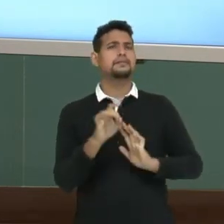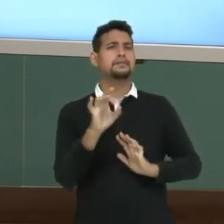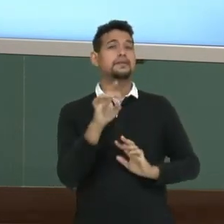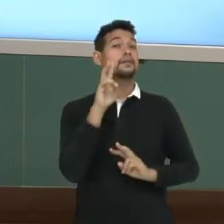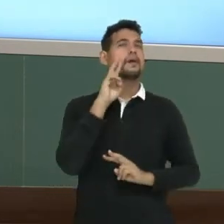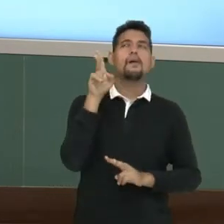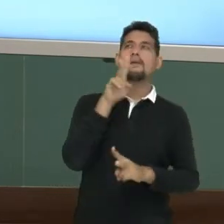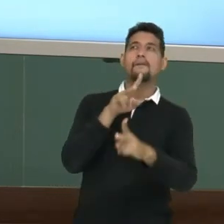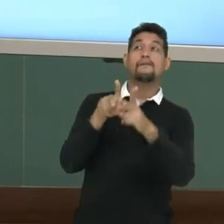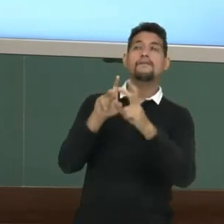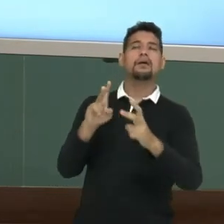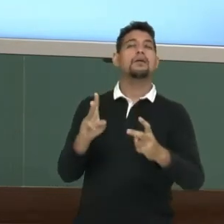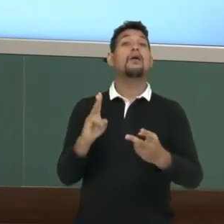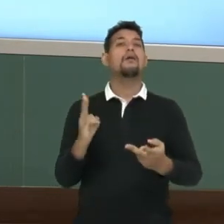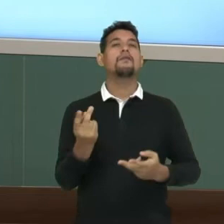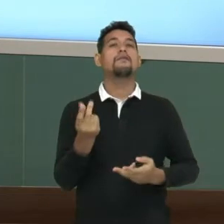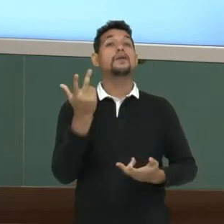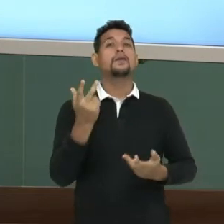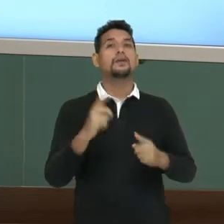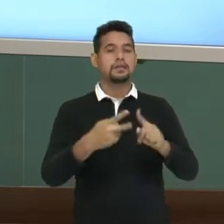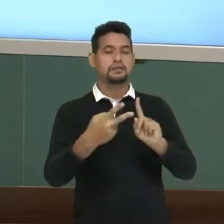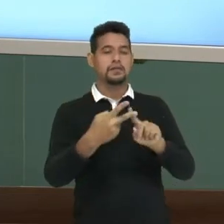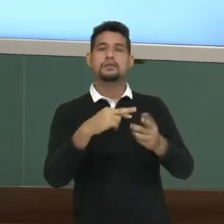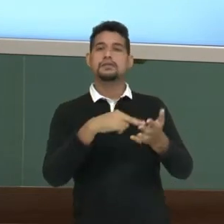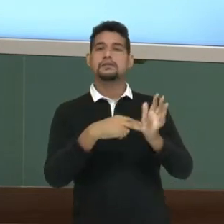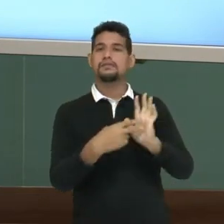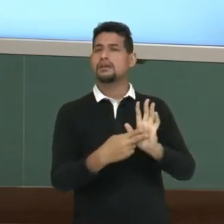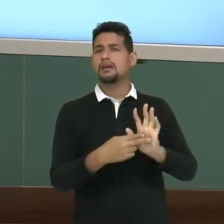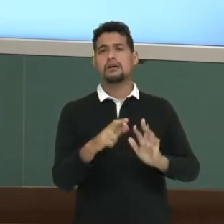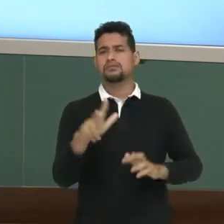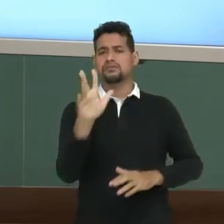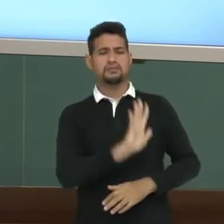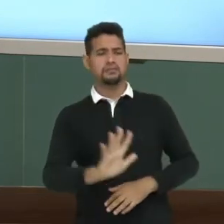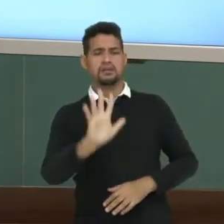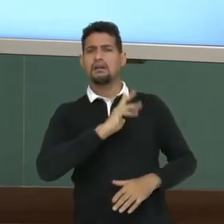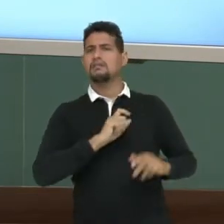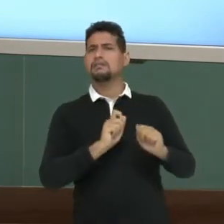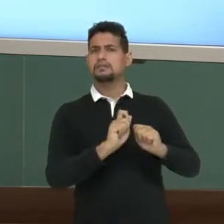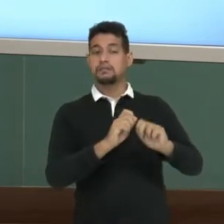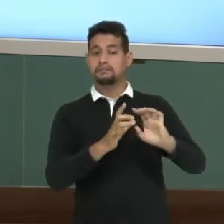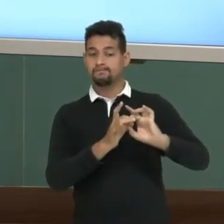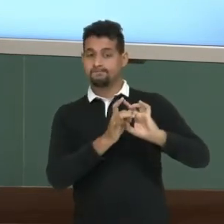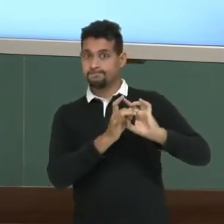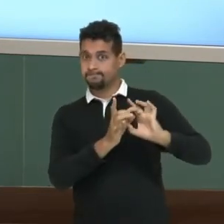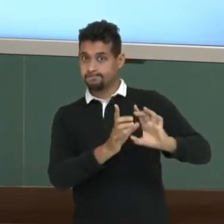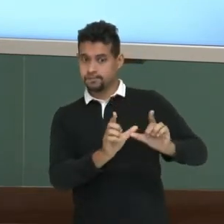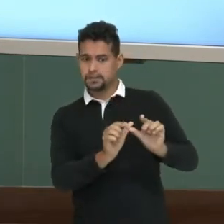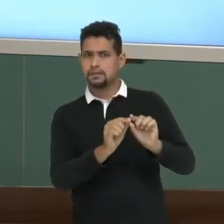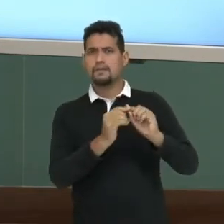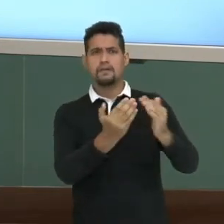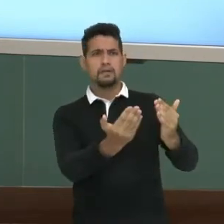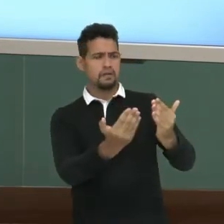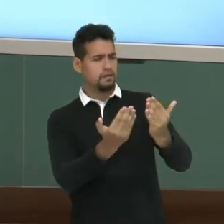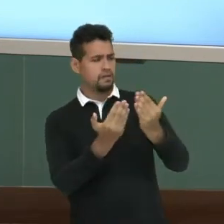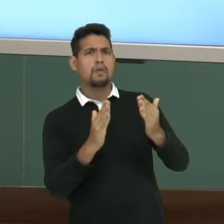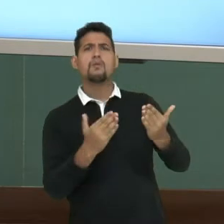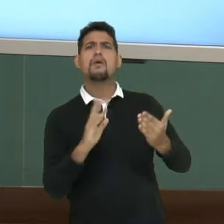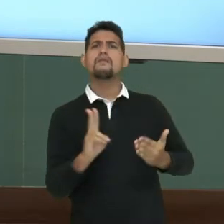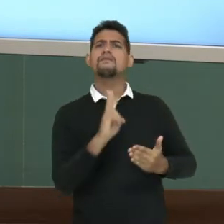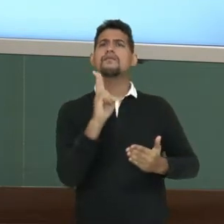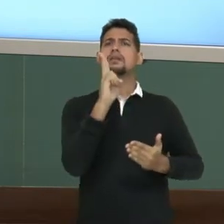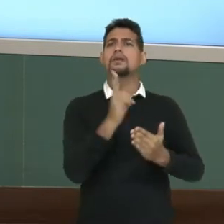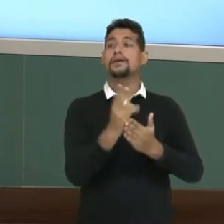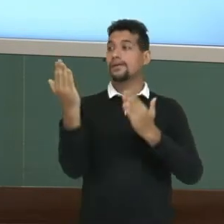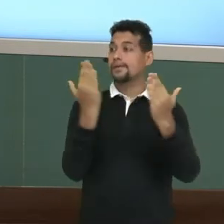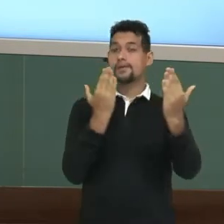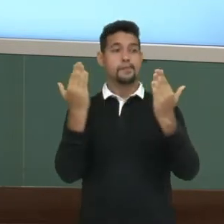valor aqui. Nessa segunda, ela está na forma geral. O que eu vou fazer? Deixar ela na forma reduzida e olhar o valor dela e daí